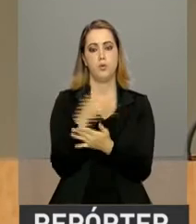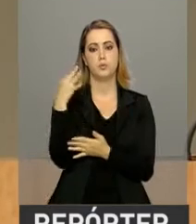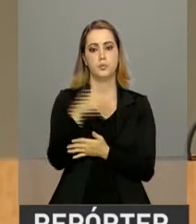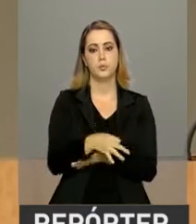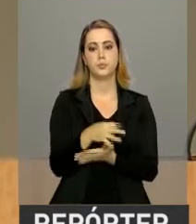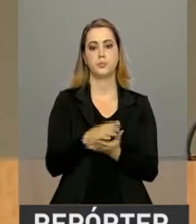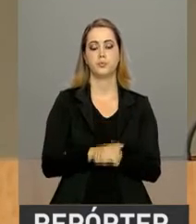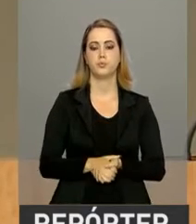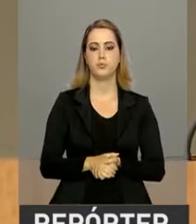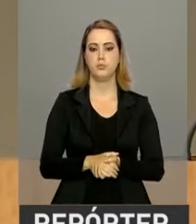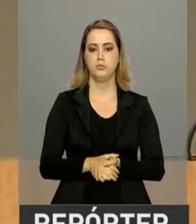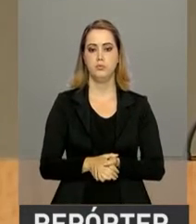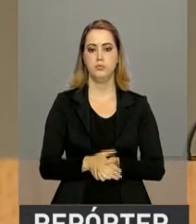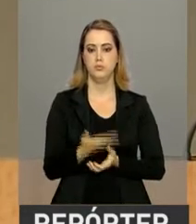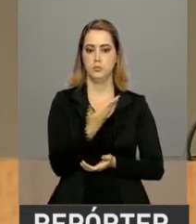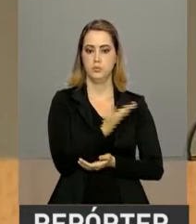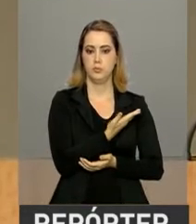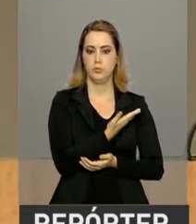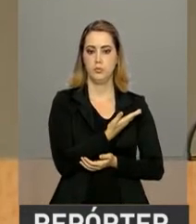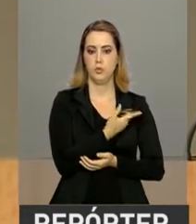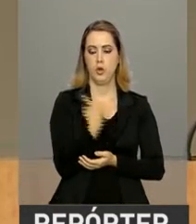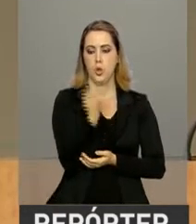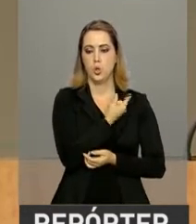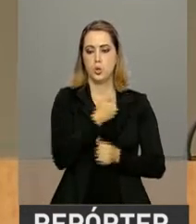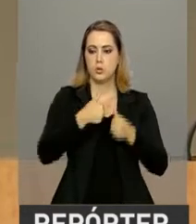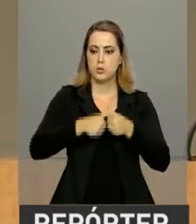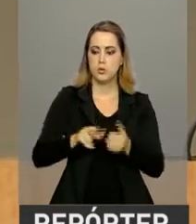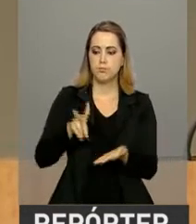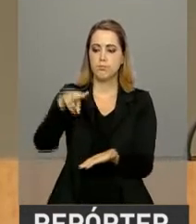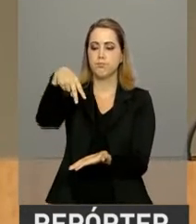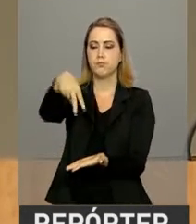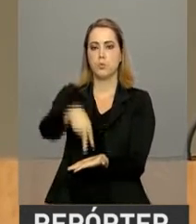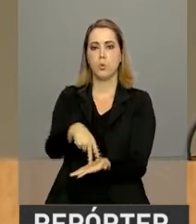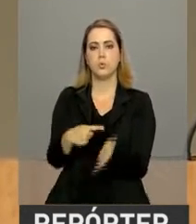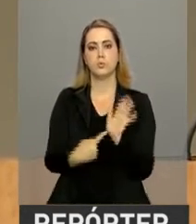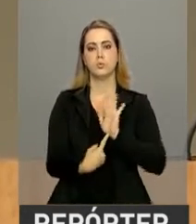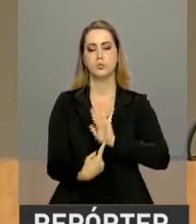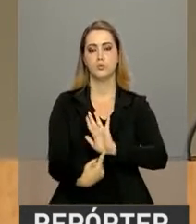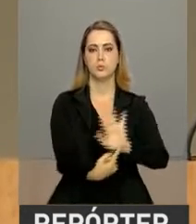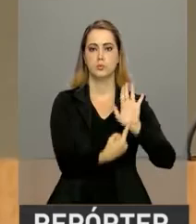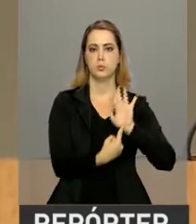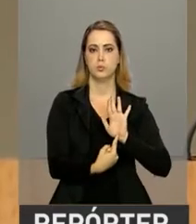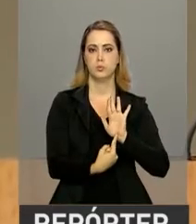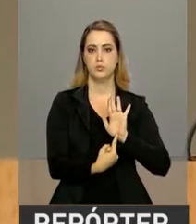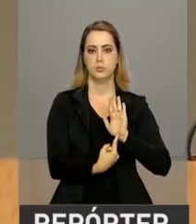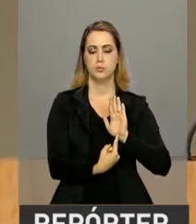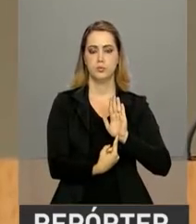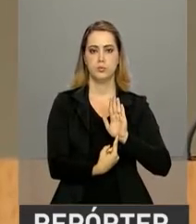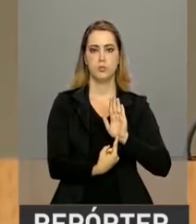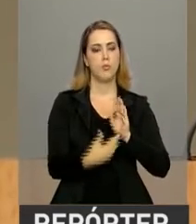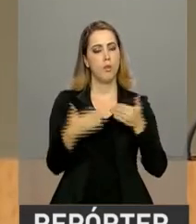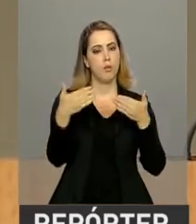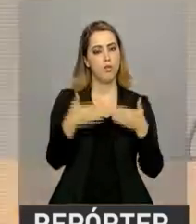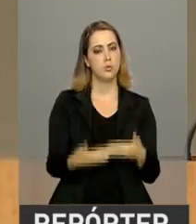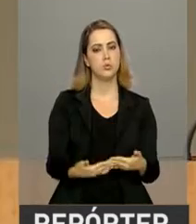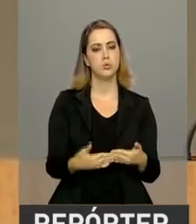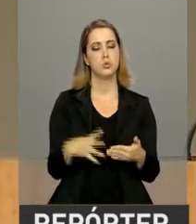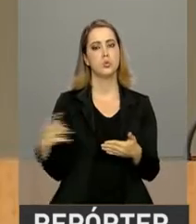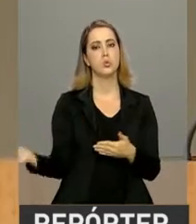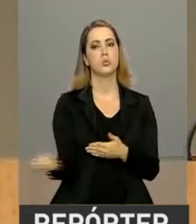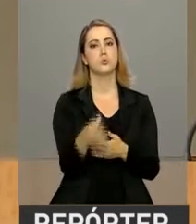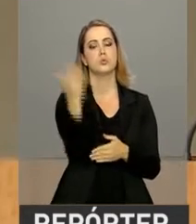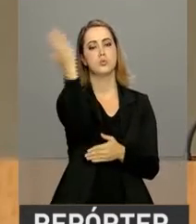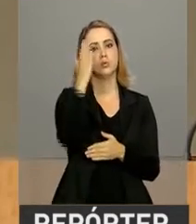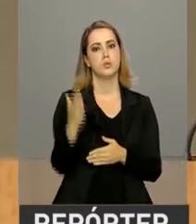aqui precisamente para revelar a presença de um novo Brasil. Os senhores